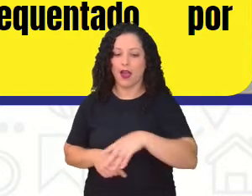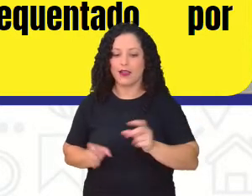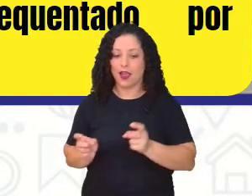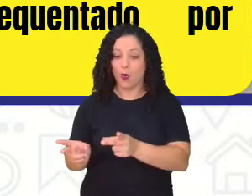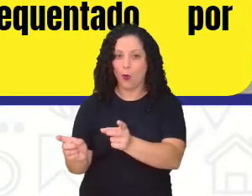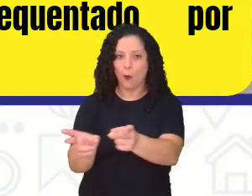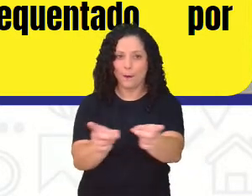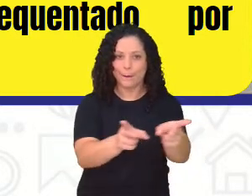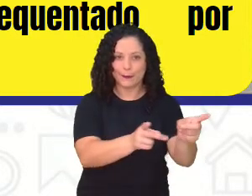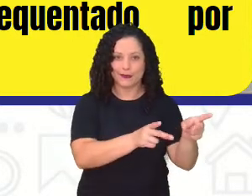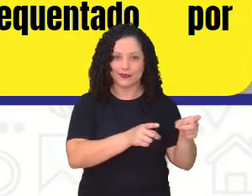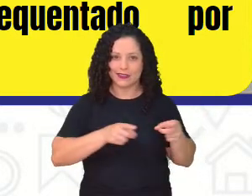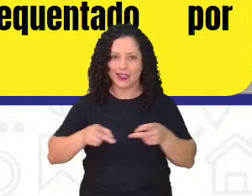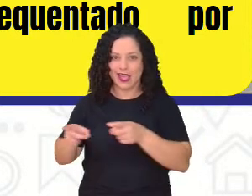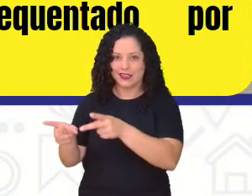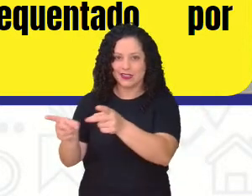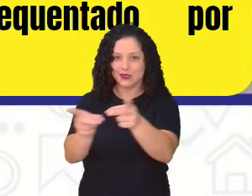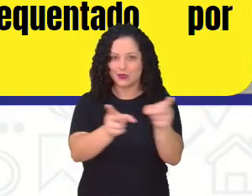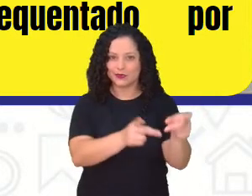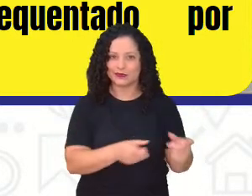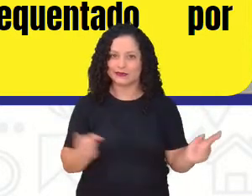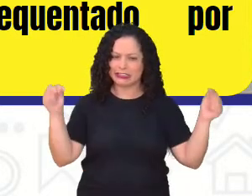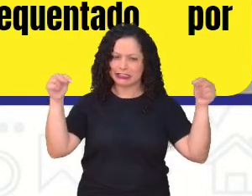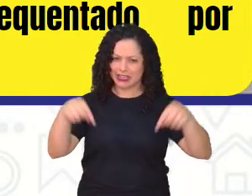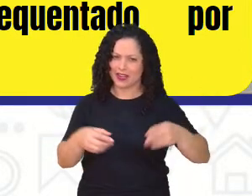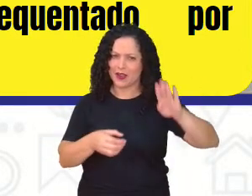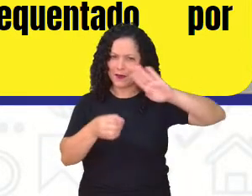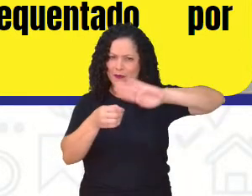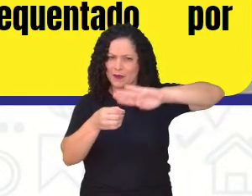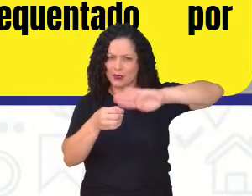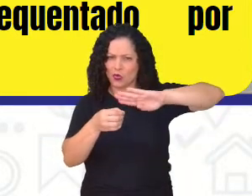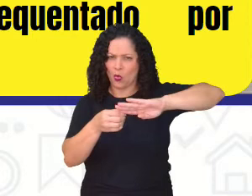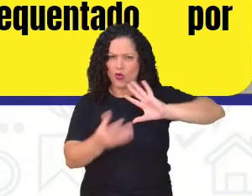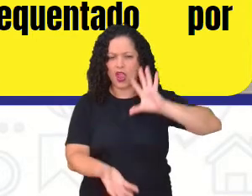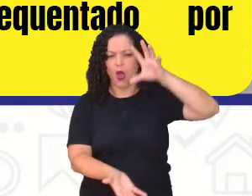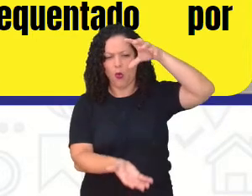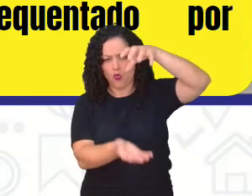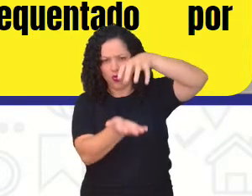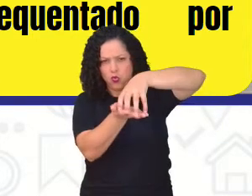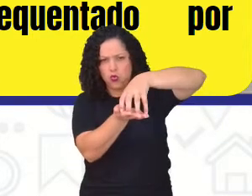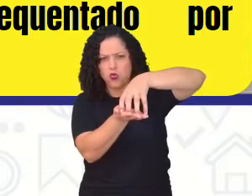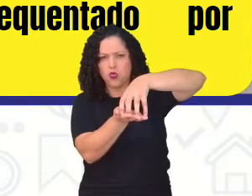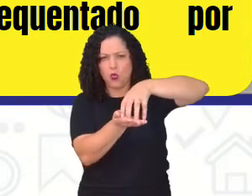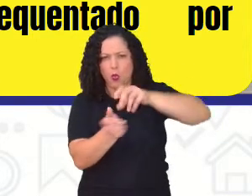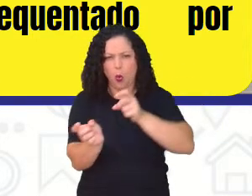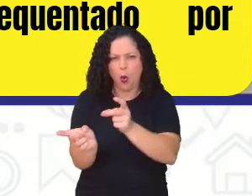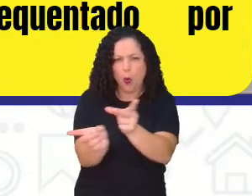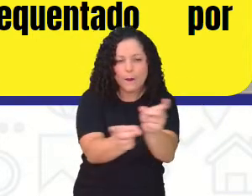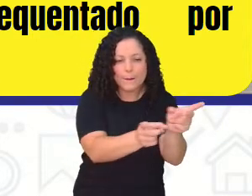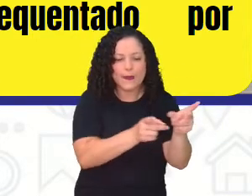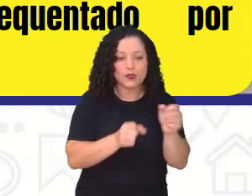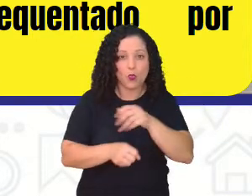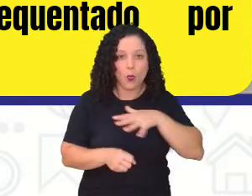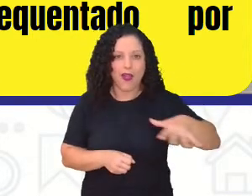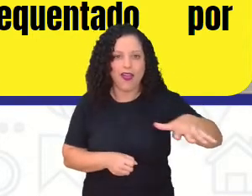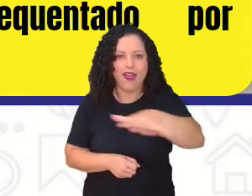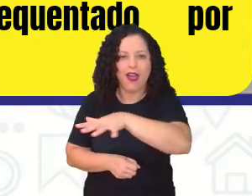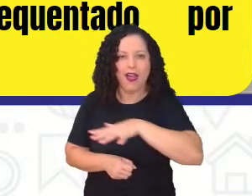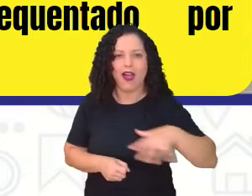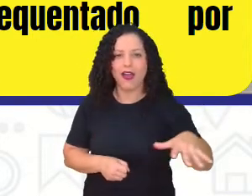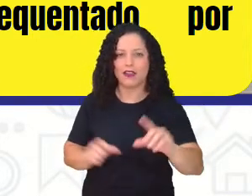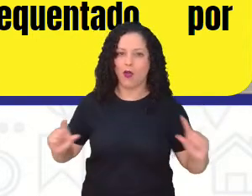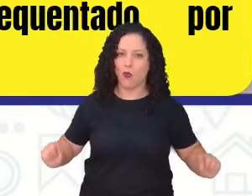com que ela se tornasse assim um grande polo, né, comercial, certo? Uma região, vejam,